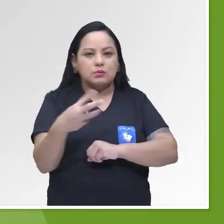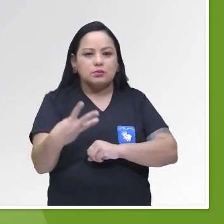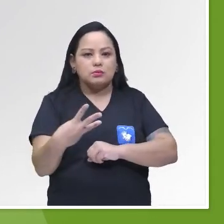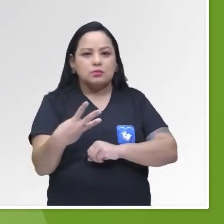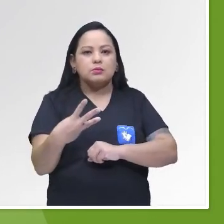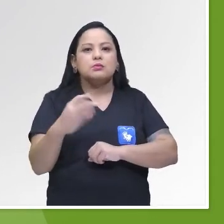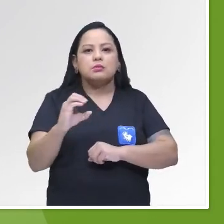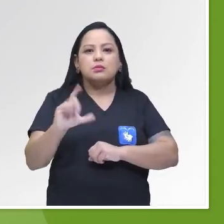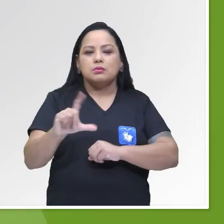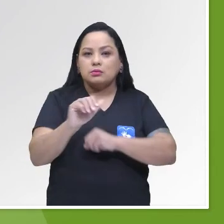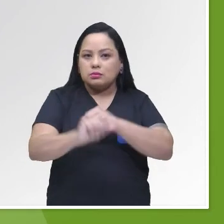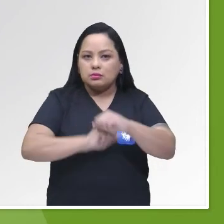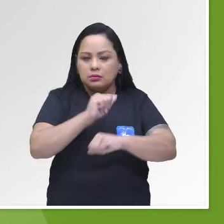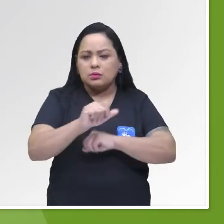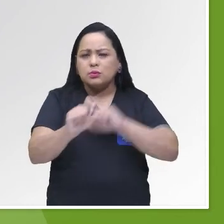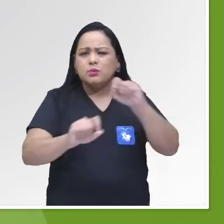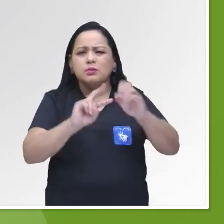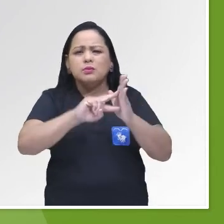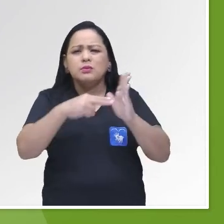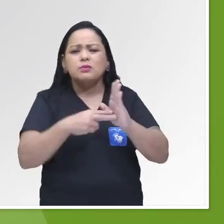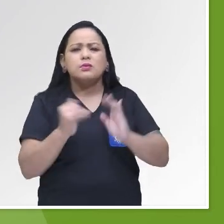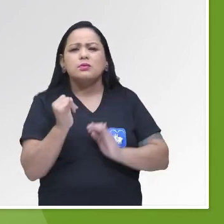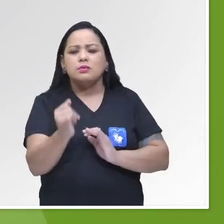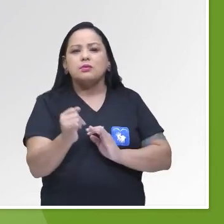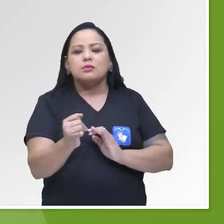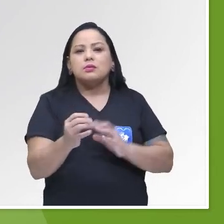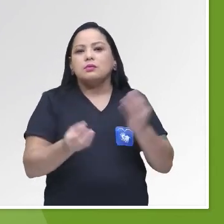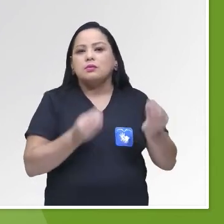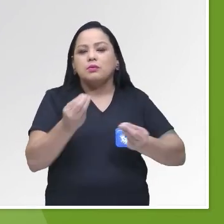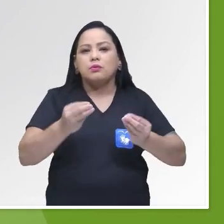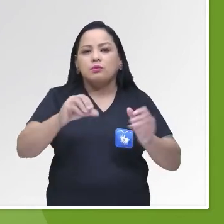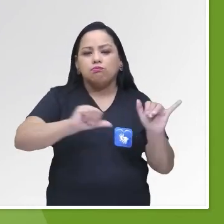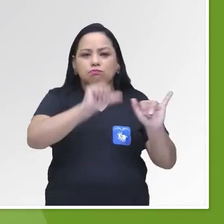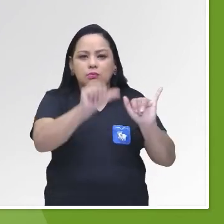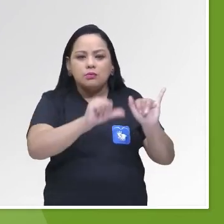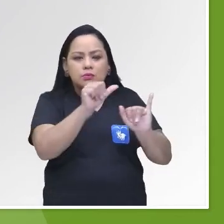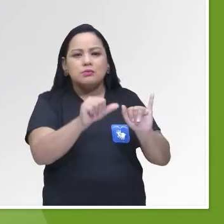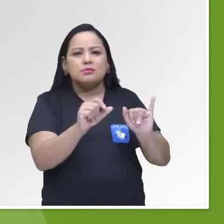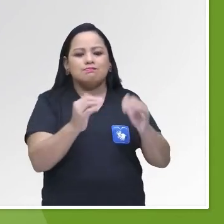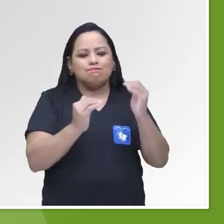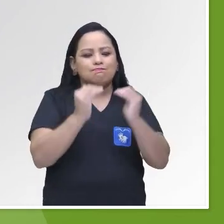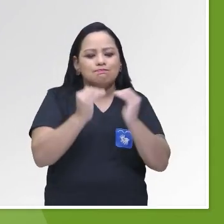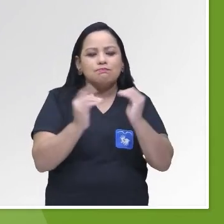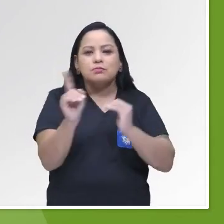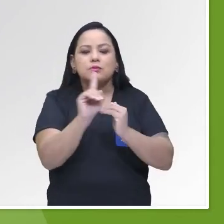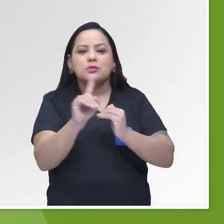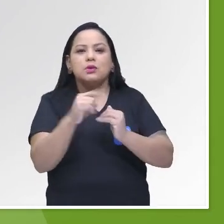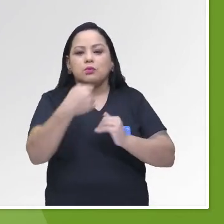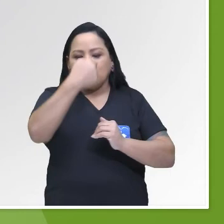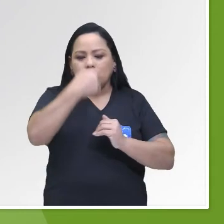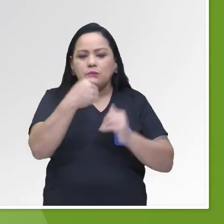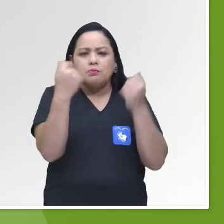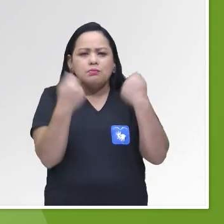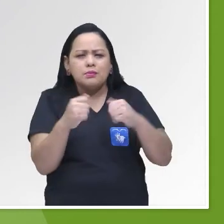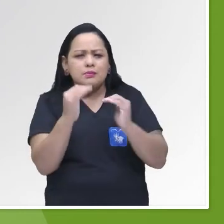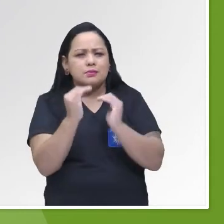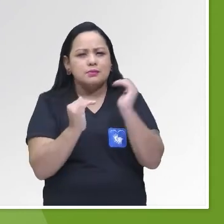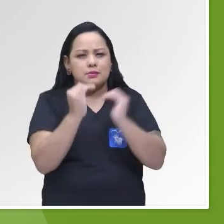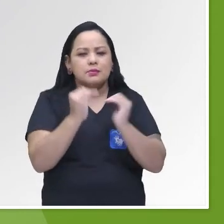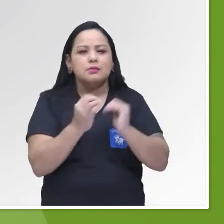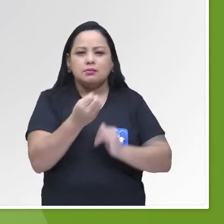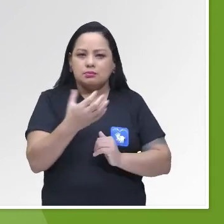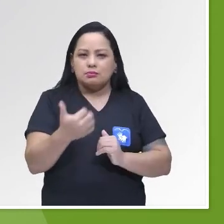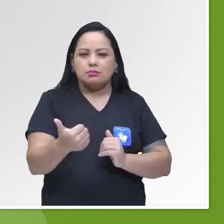cloro. O que significa dizer isso? Que é uma reação química não balanceada e que eu preciso balancear, tudo